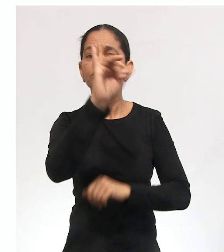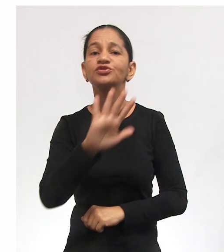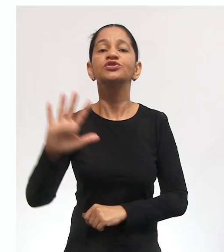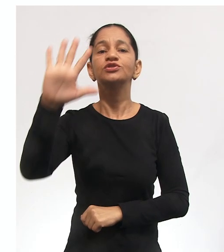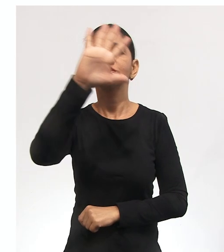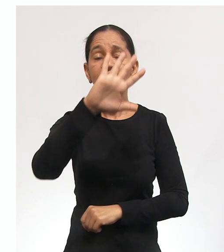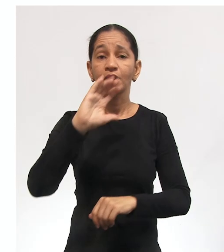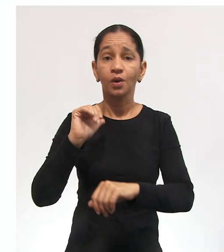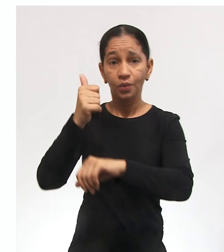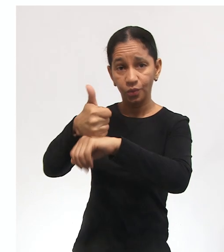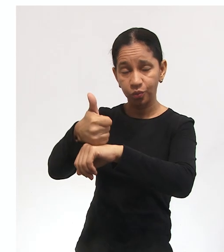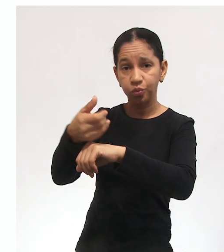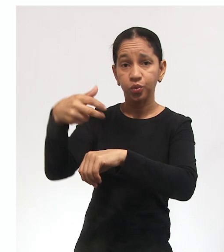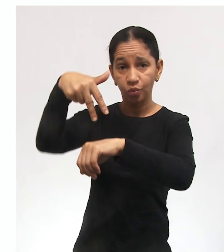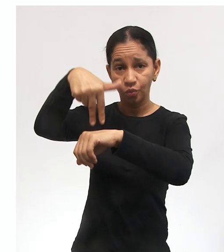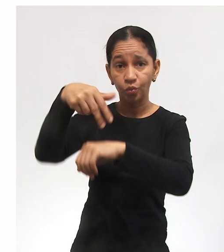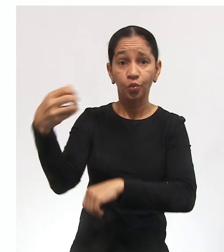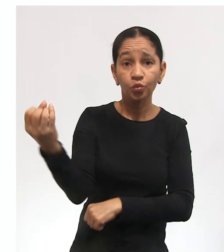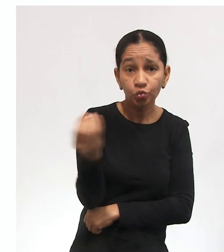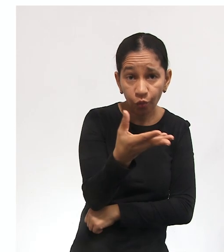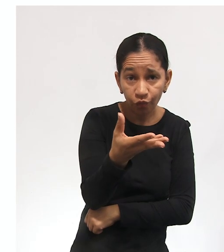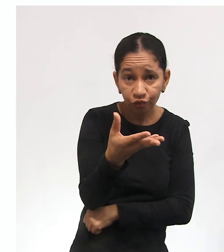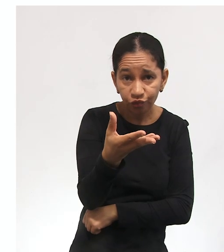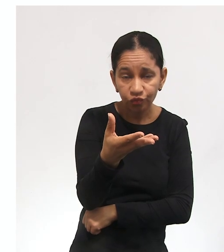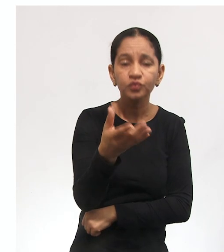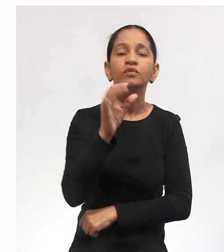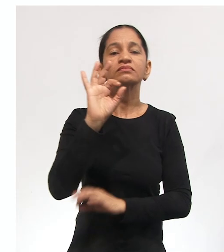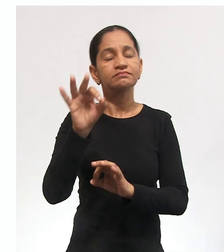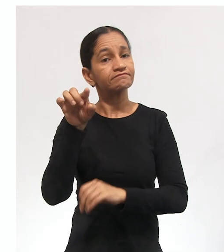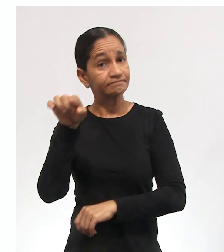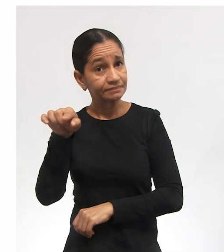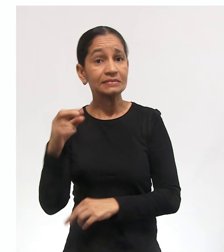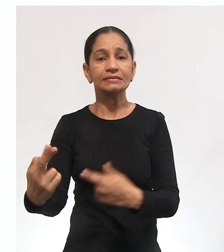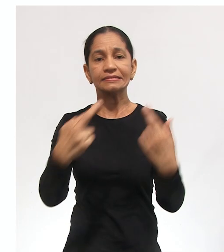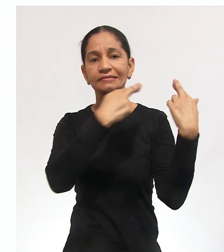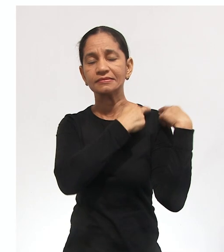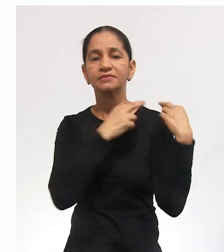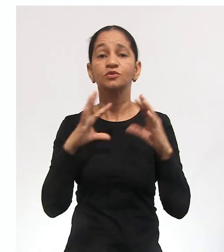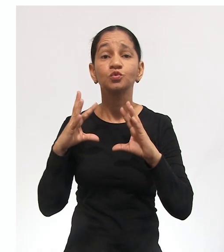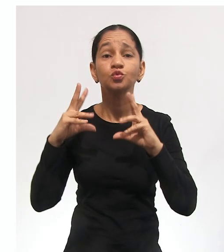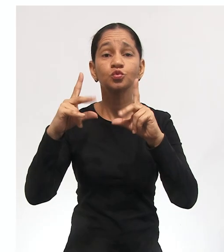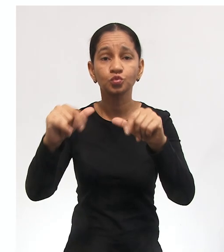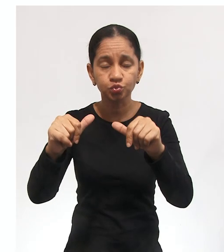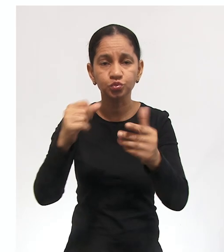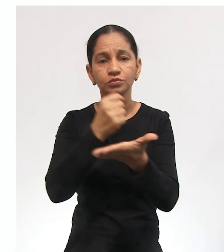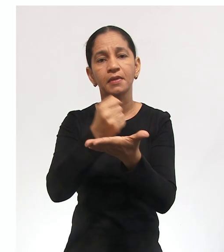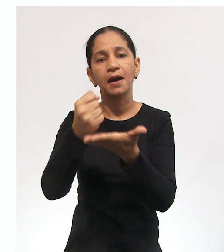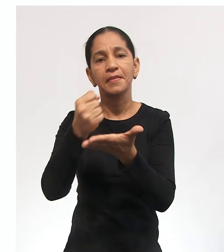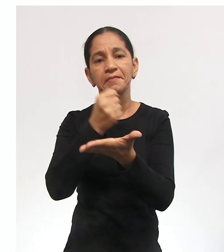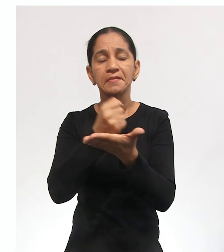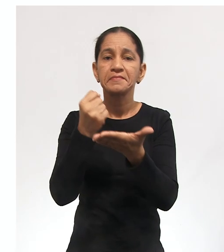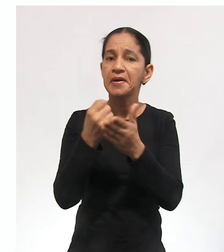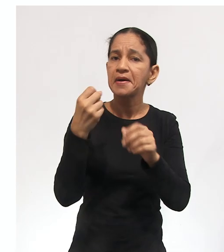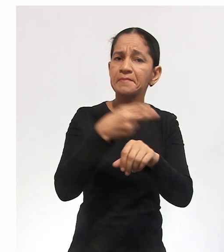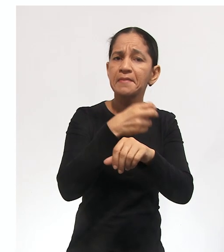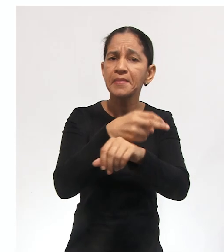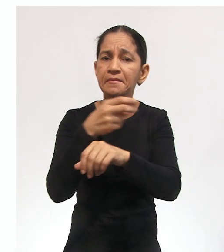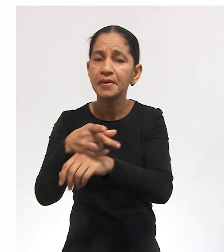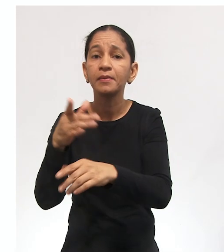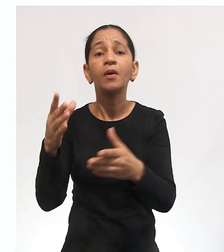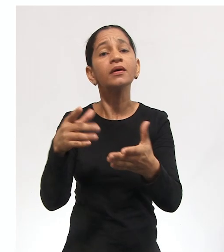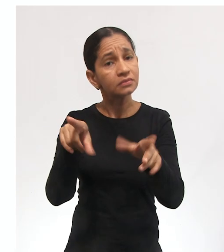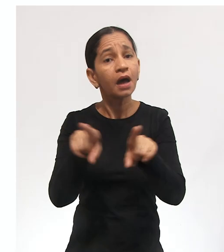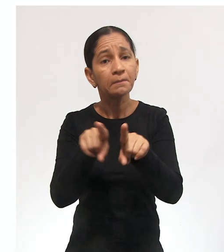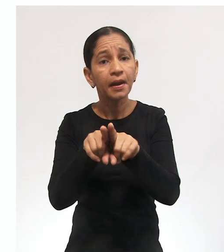o sucessor, aquele que adquire a empresa, é o responsável por todo o contrato de trabalho, inclusive aqueles que